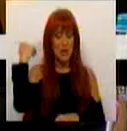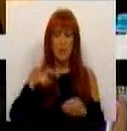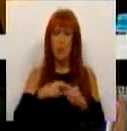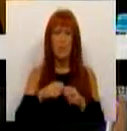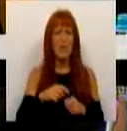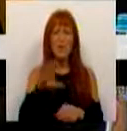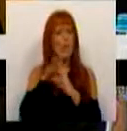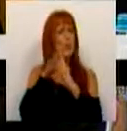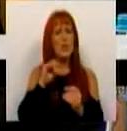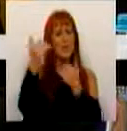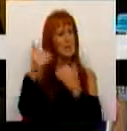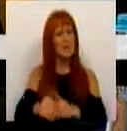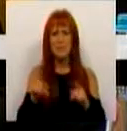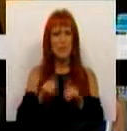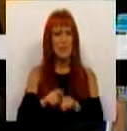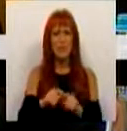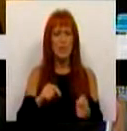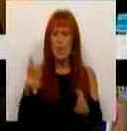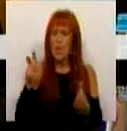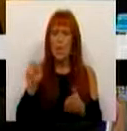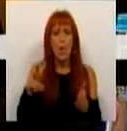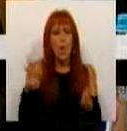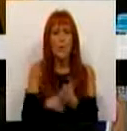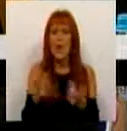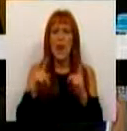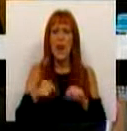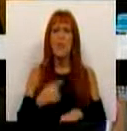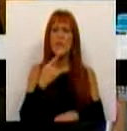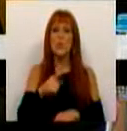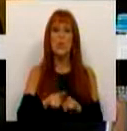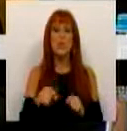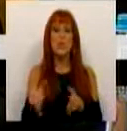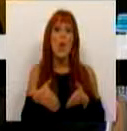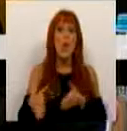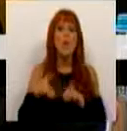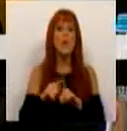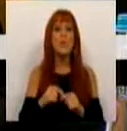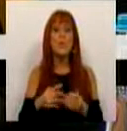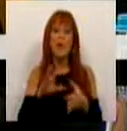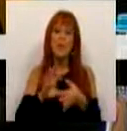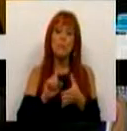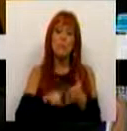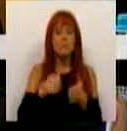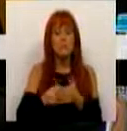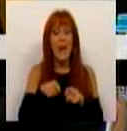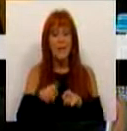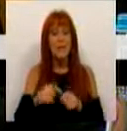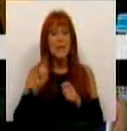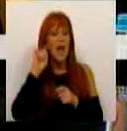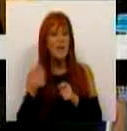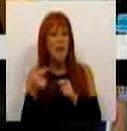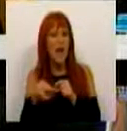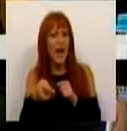está no modelo de limitação ou de aprovação, mas sim na lei e nas orientações que a completam, tendo estas que ser